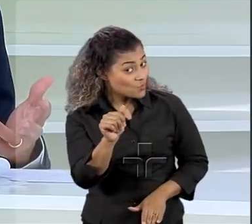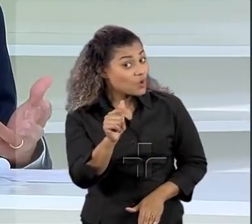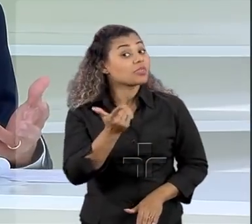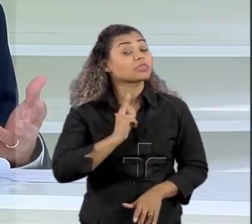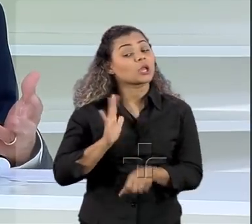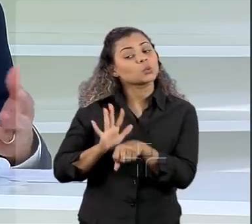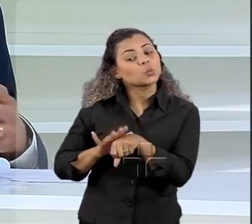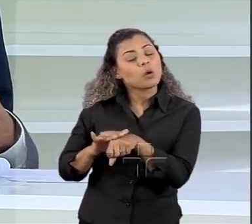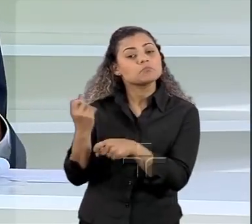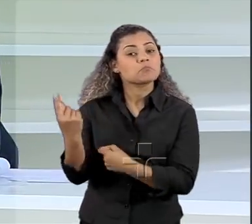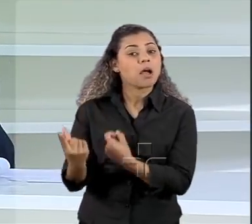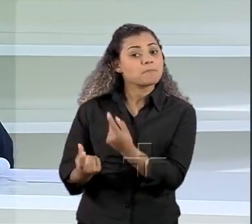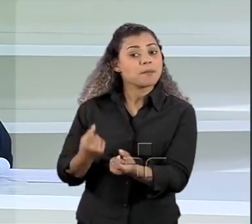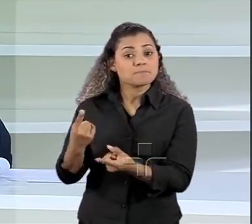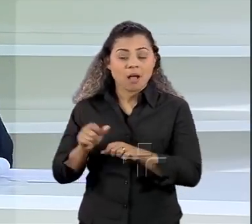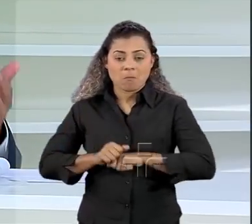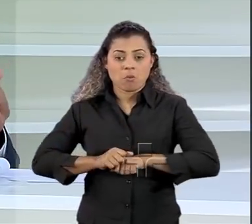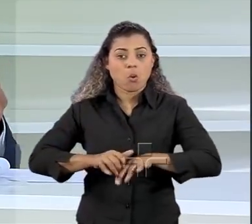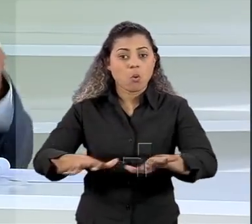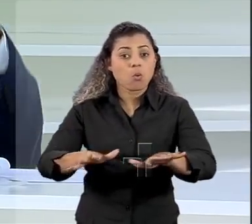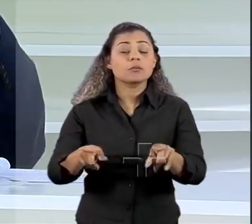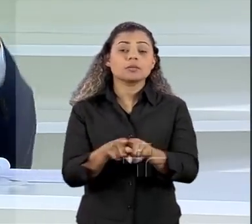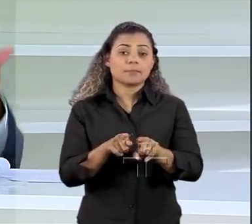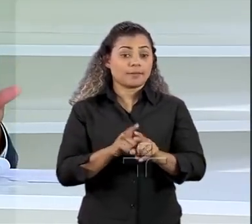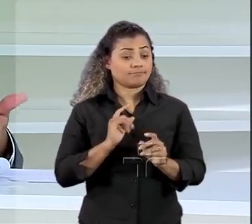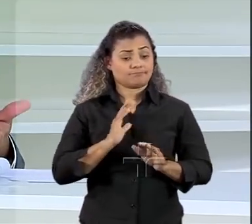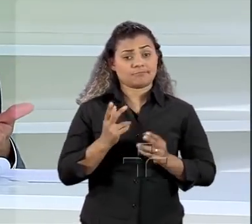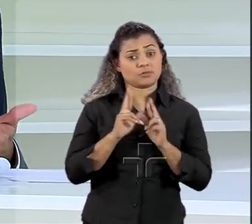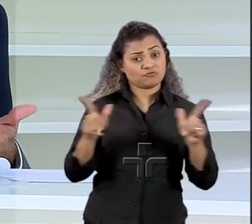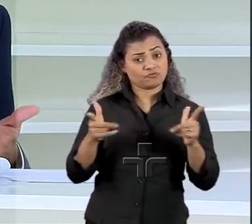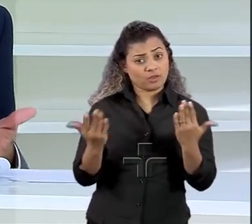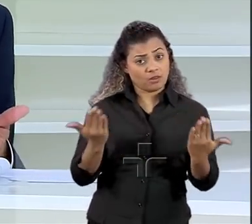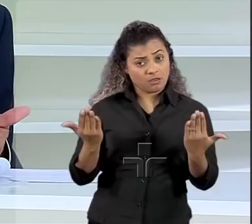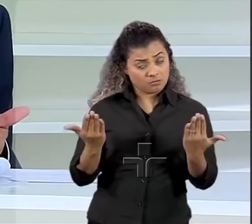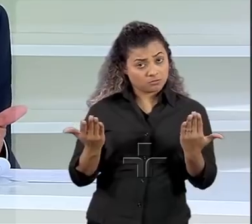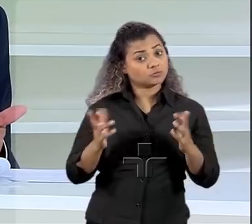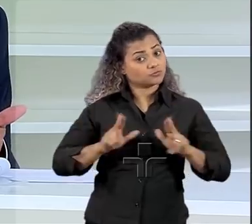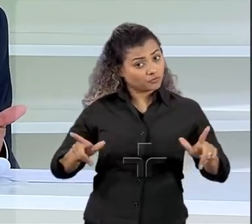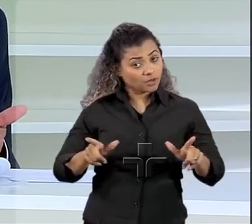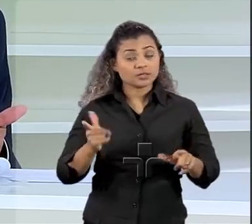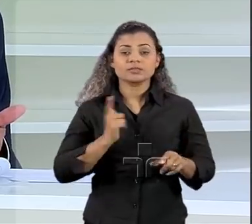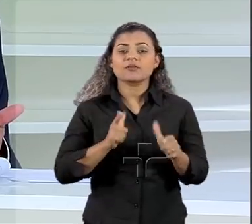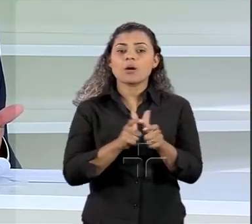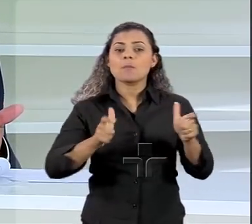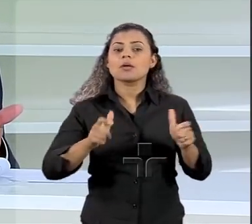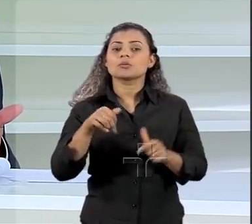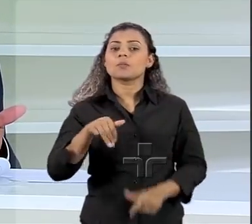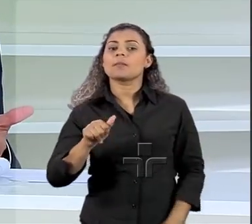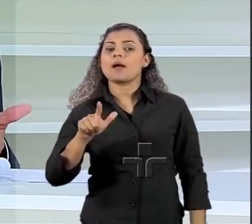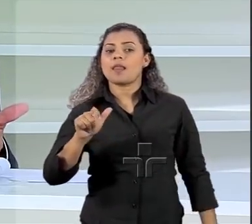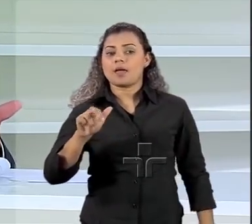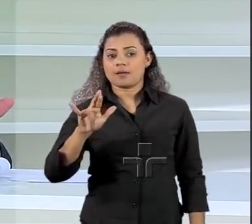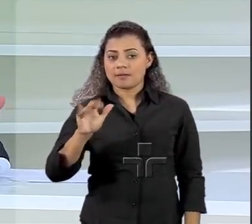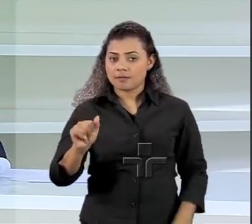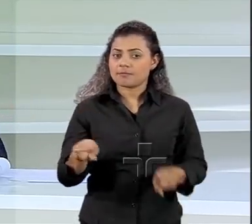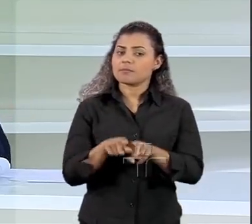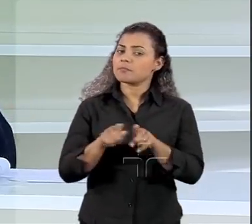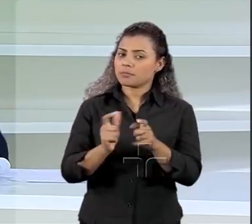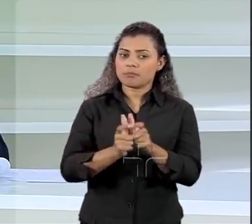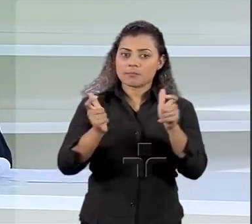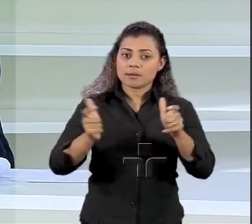doenças emergentes e das doenças reemergentes. Aumento do número de casos de malária em todo o país. Então, nós